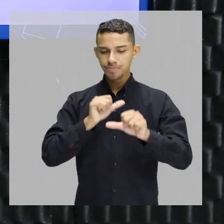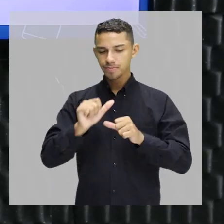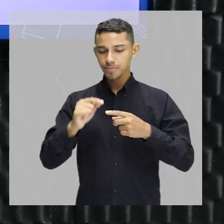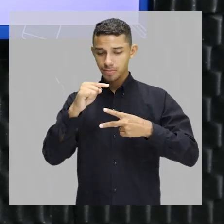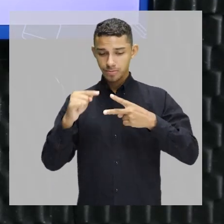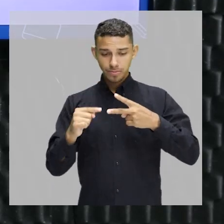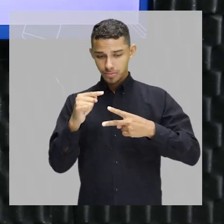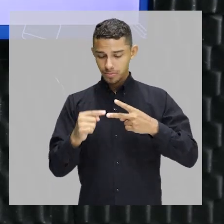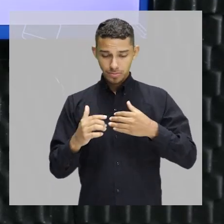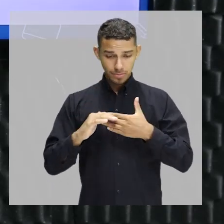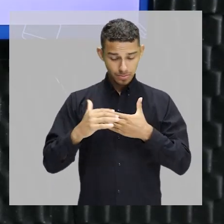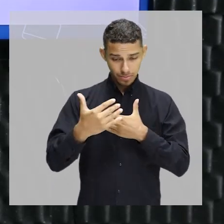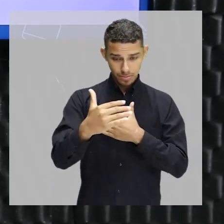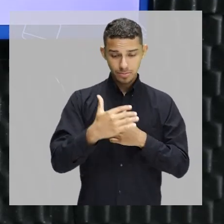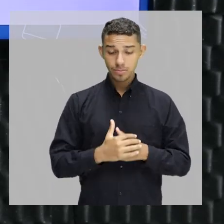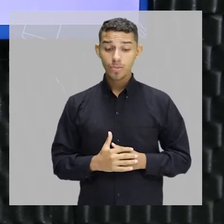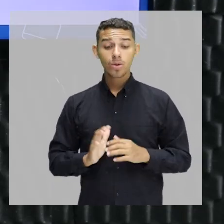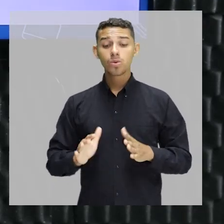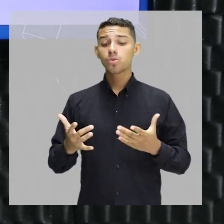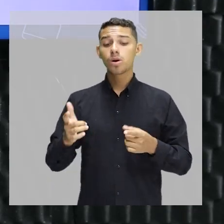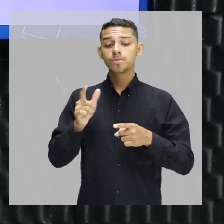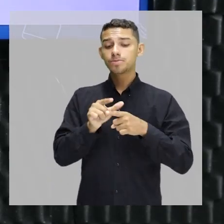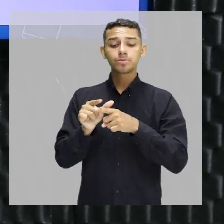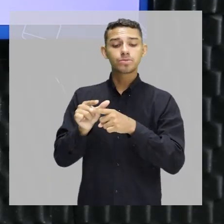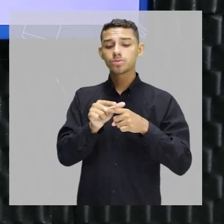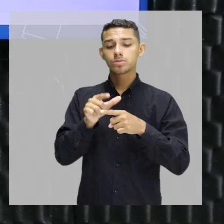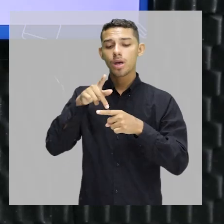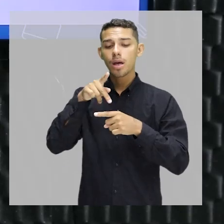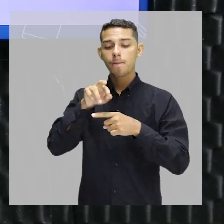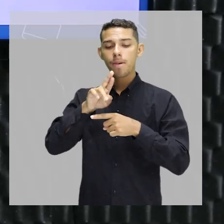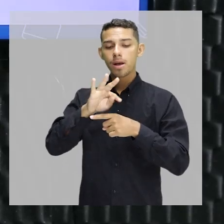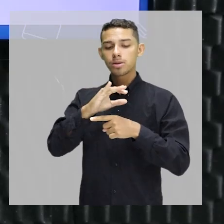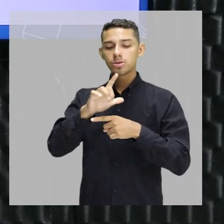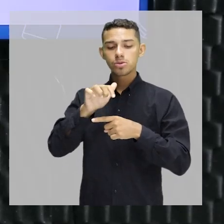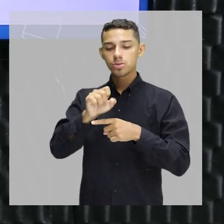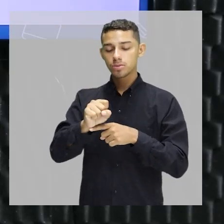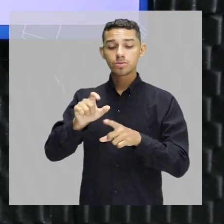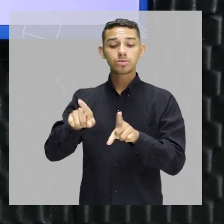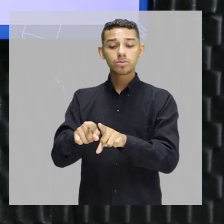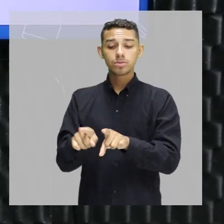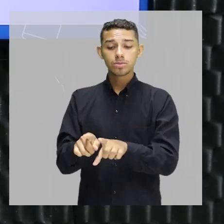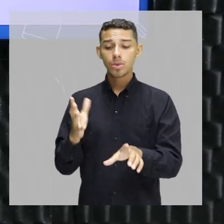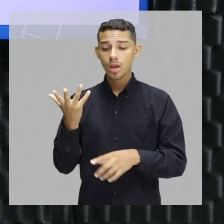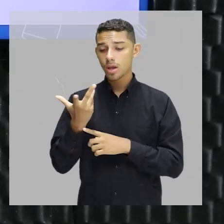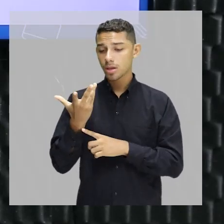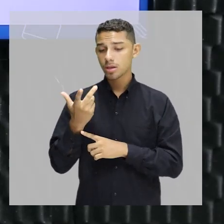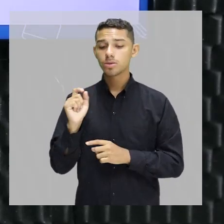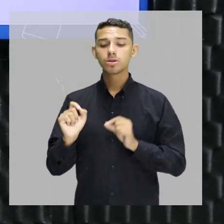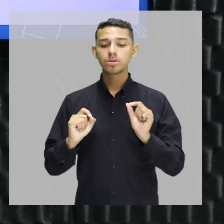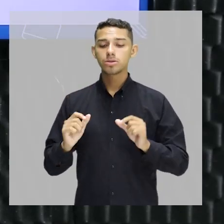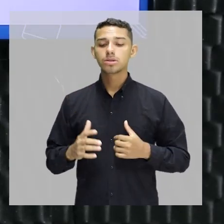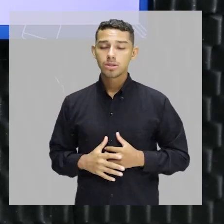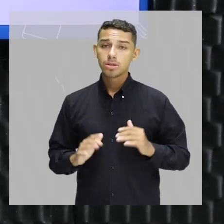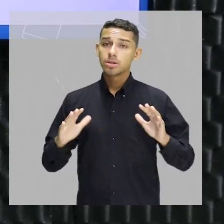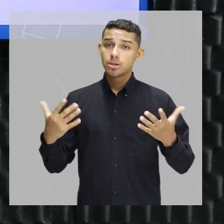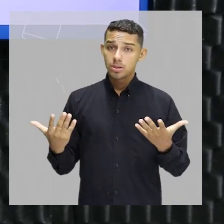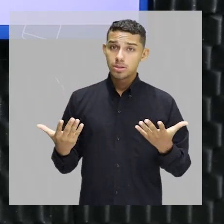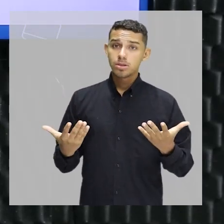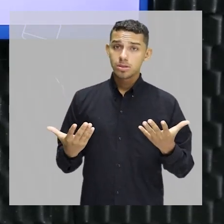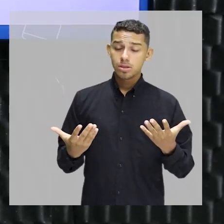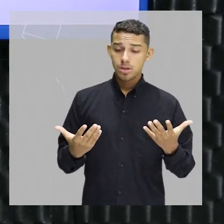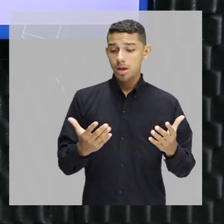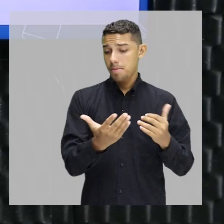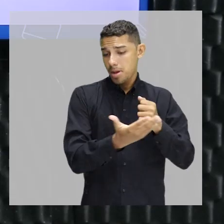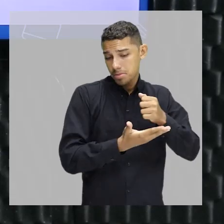seguida. E que partículas são essas? Que partículas são essas que são aceleradas, certo? Então, desde as